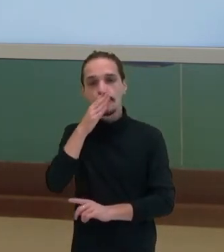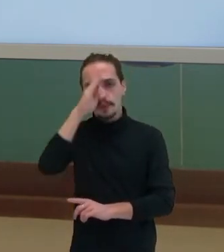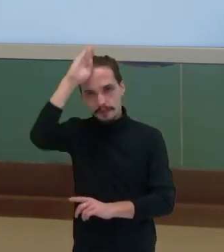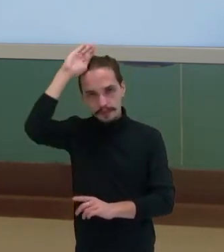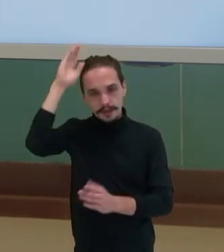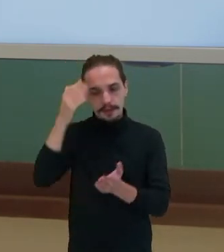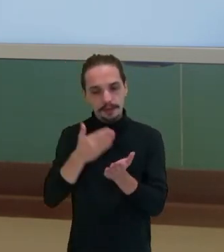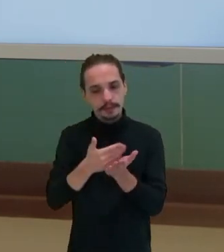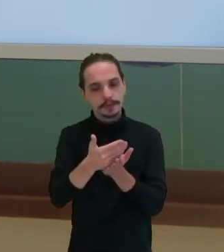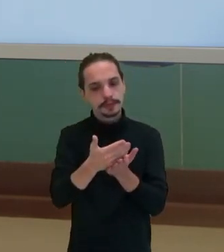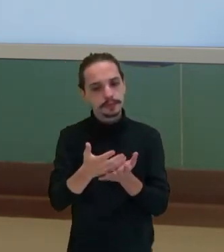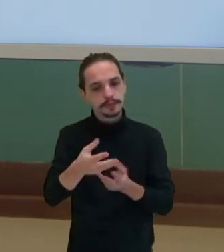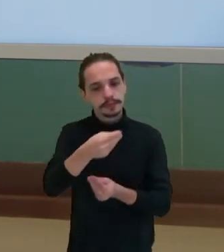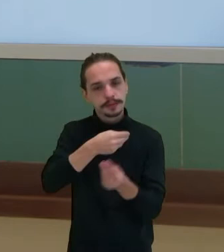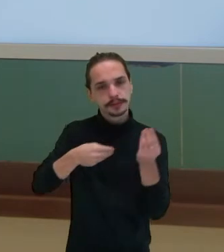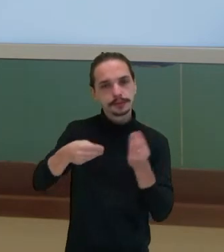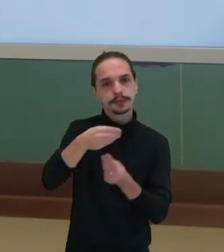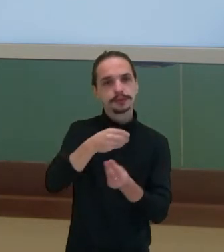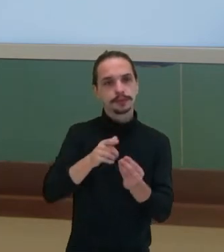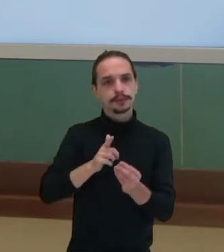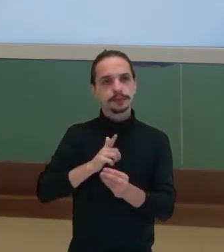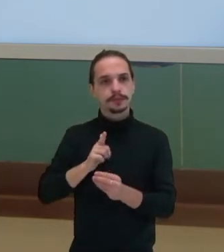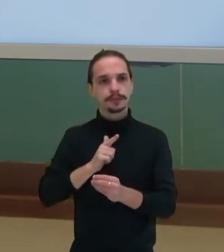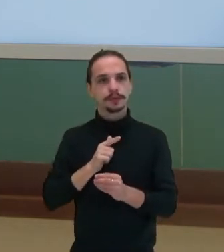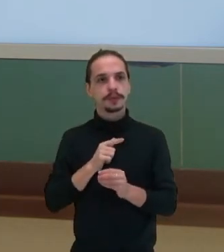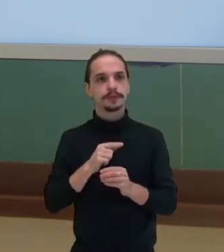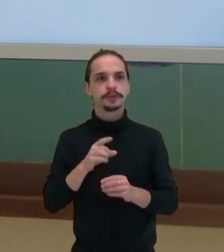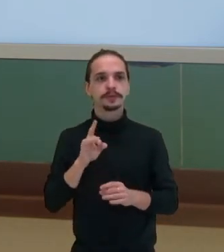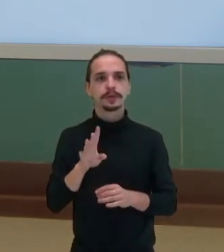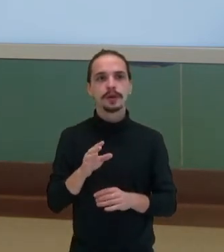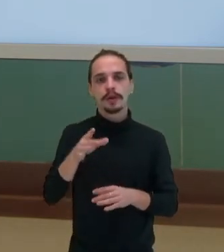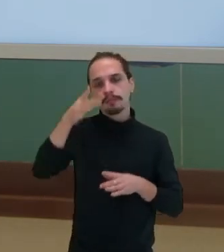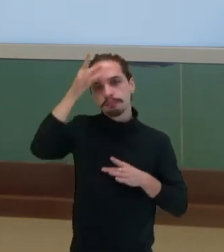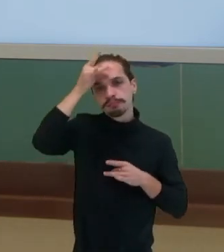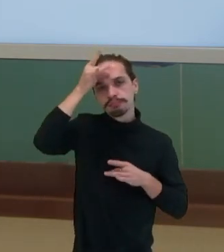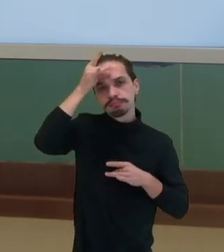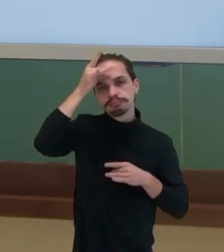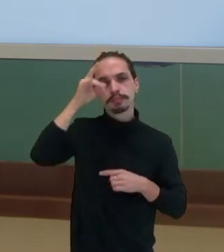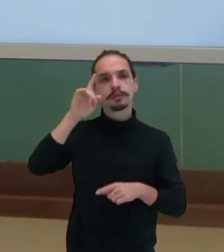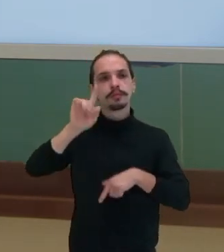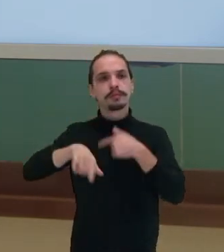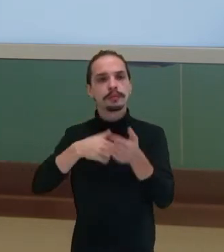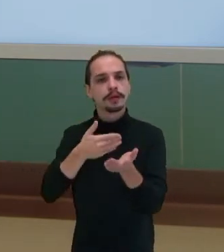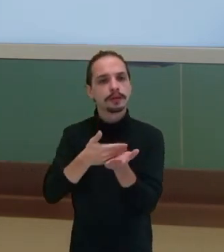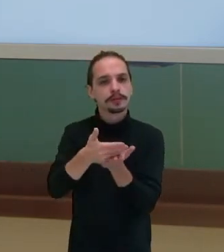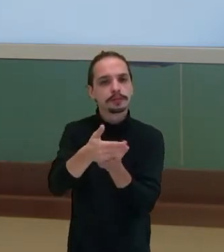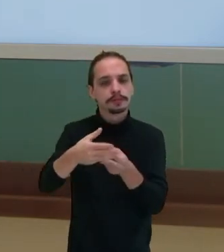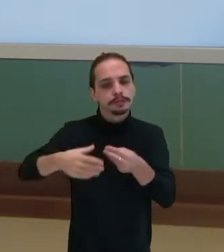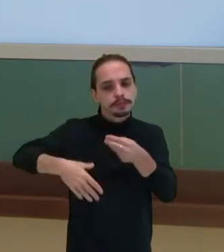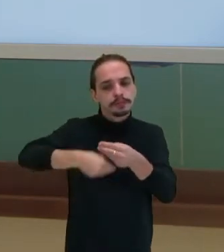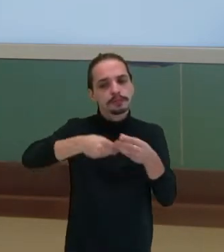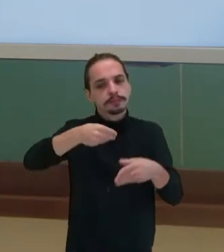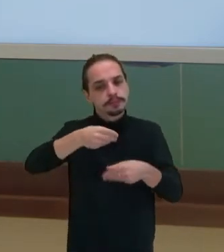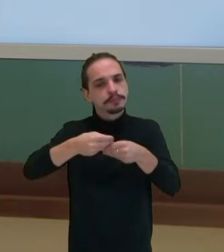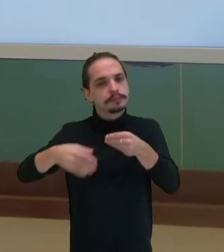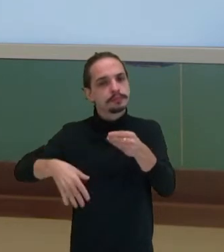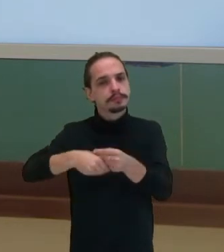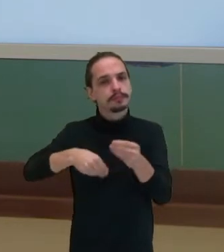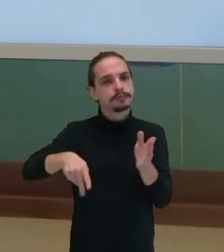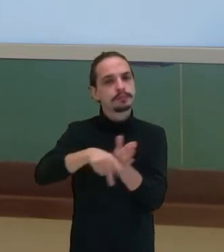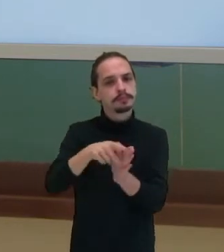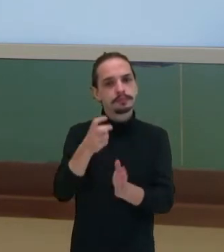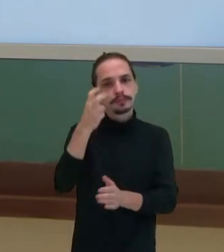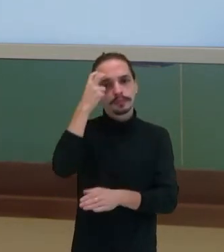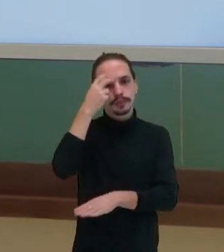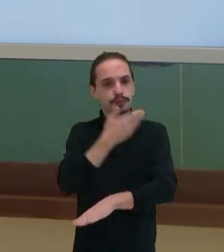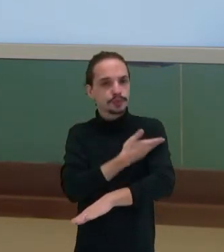manifestações artísticas. De início houve simples imitação, né? Mas com o tempo foram acrescentando suas contribuições culturais, gostos e